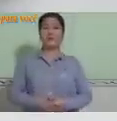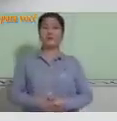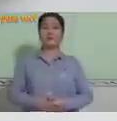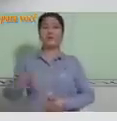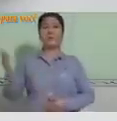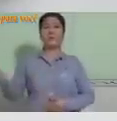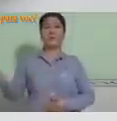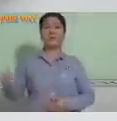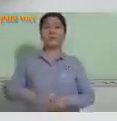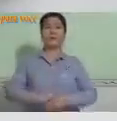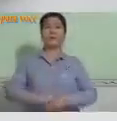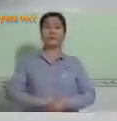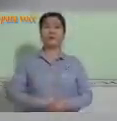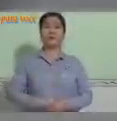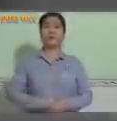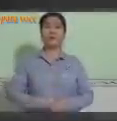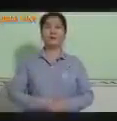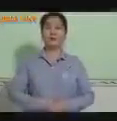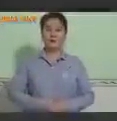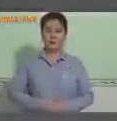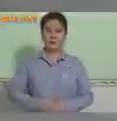SACIRURGEIANORMALMANTEO acento agudo